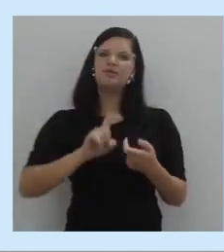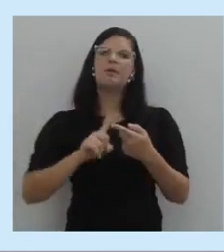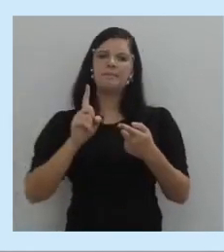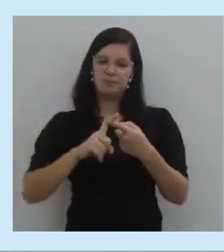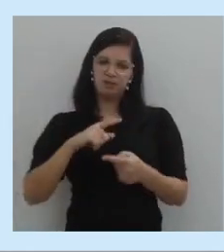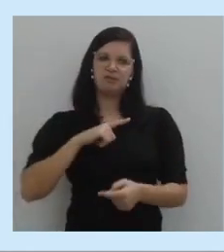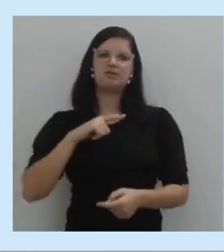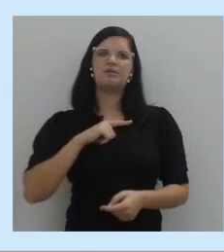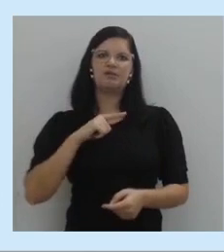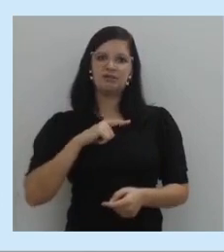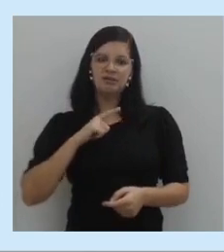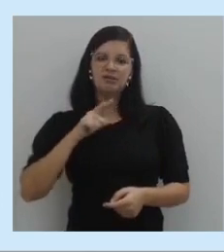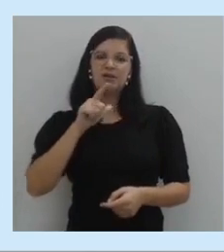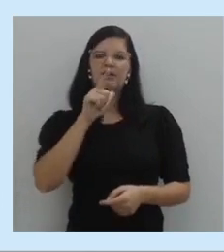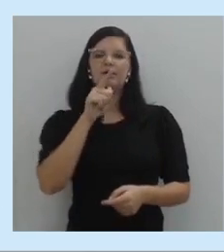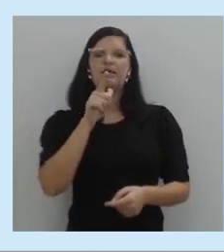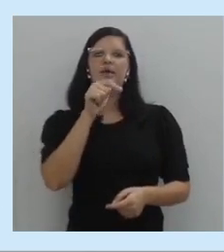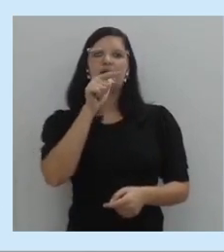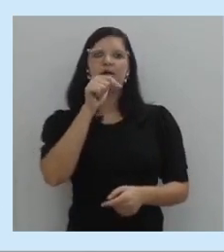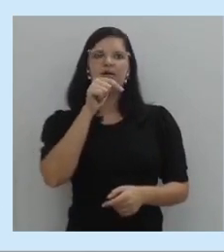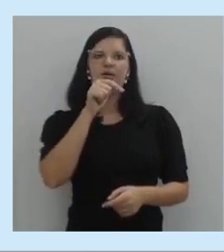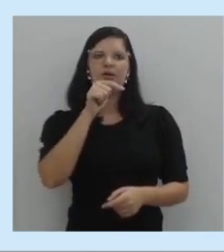pode entender como o aquífero